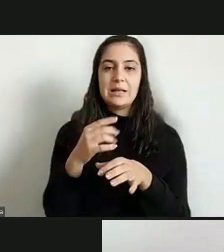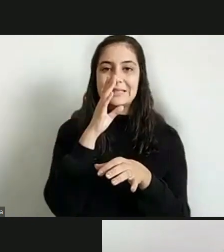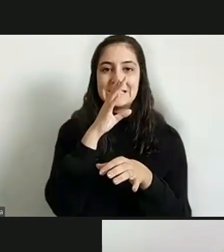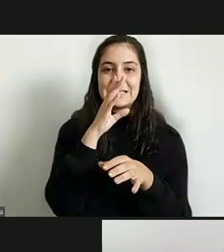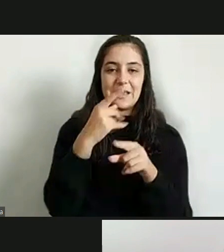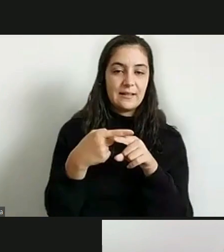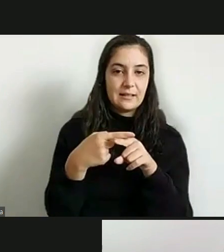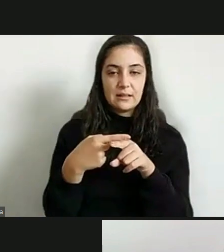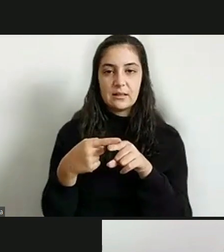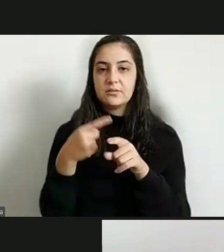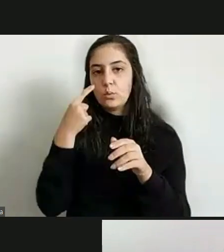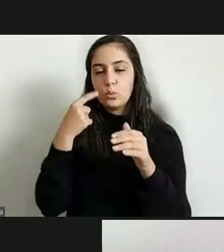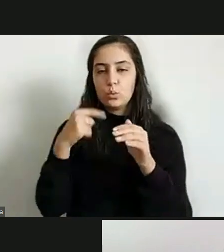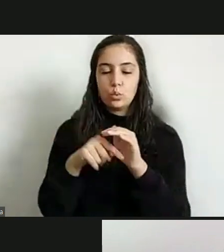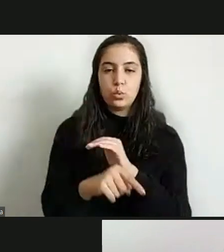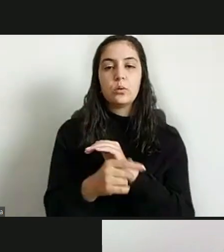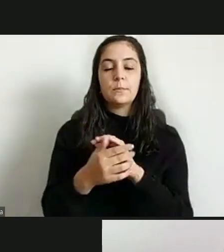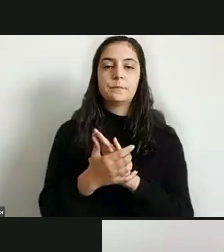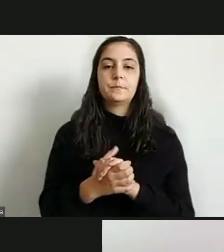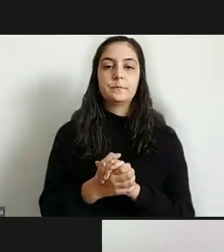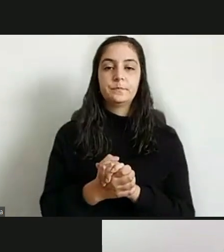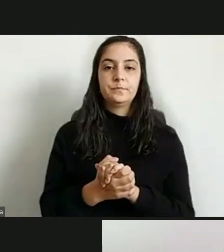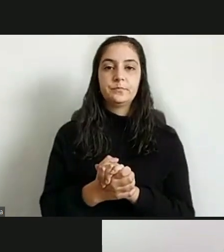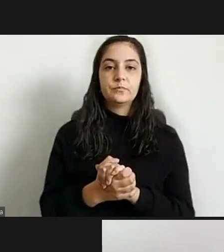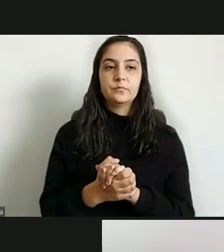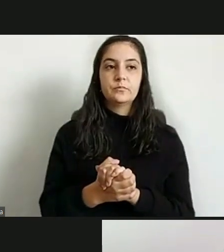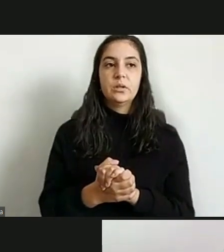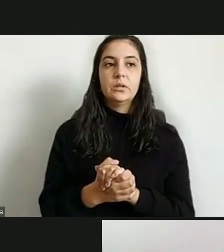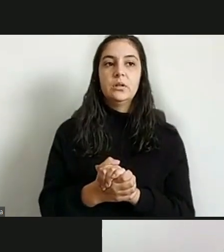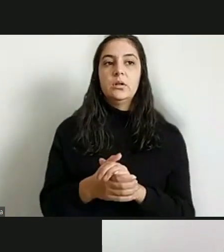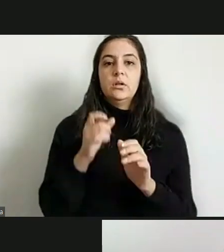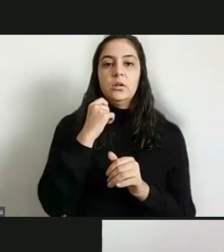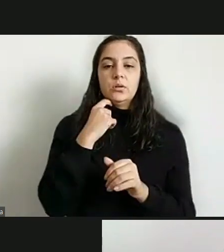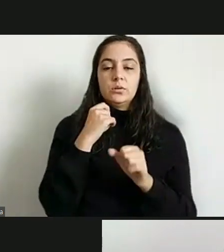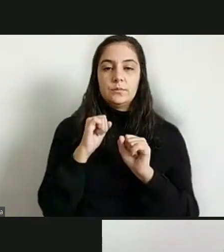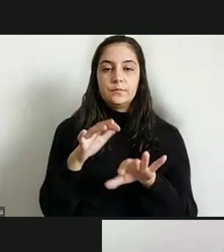queira aprofundar conhecimento. Vamos